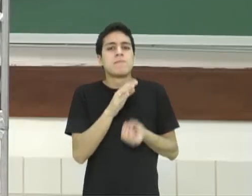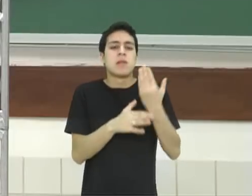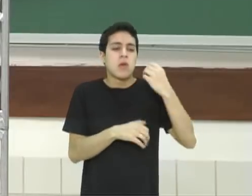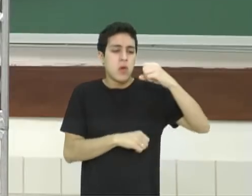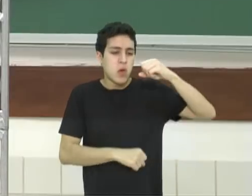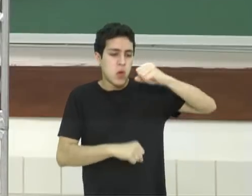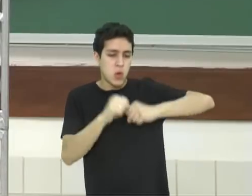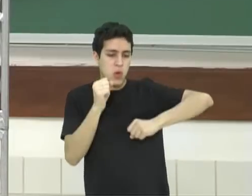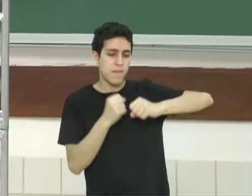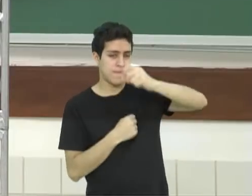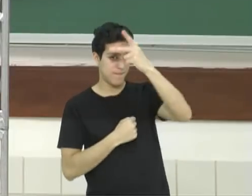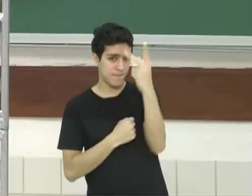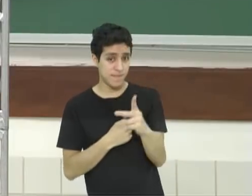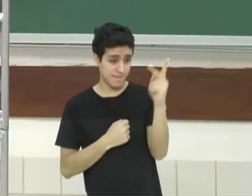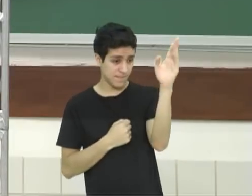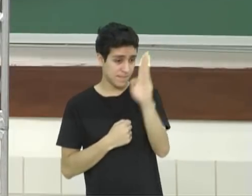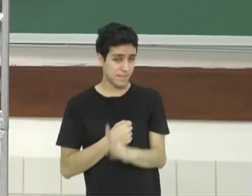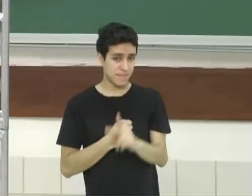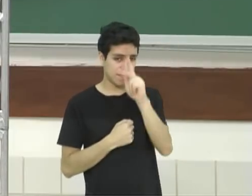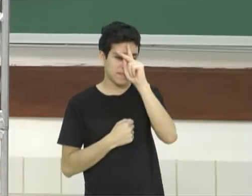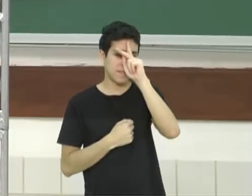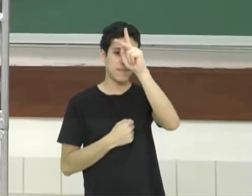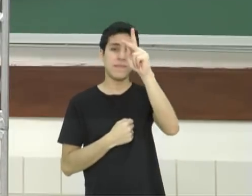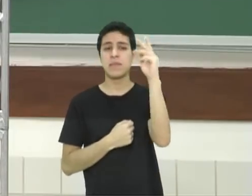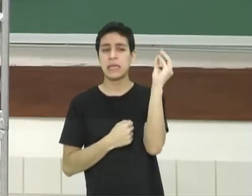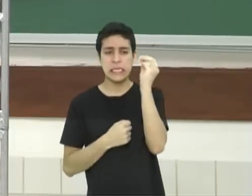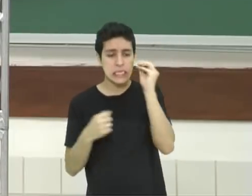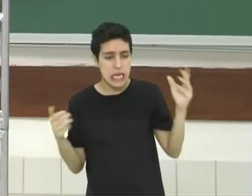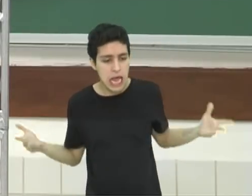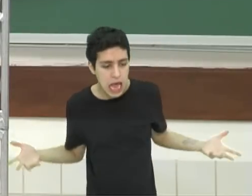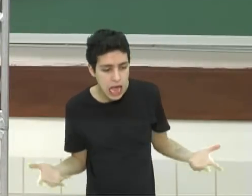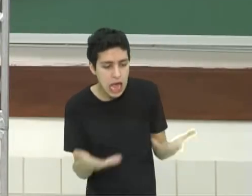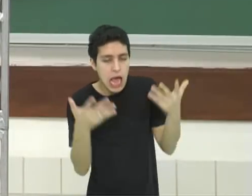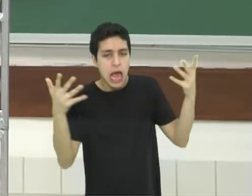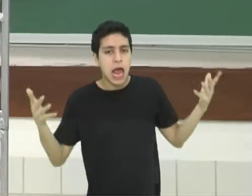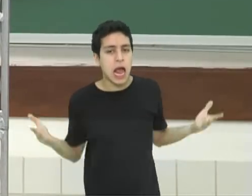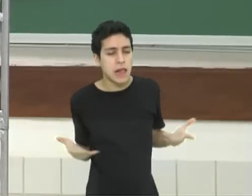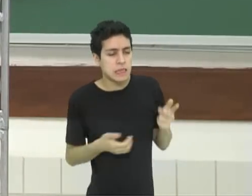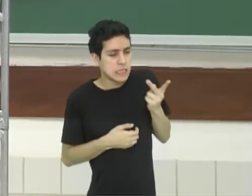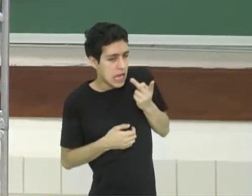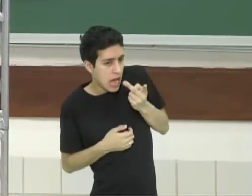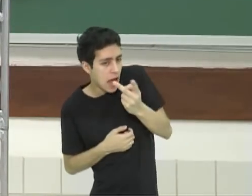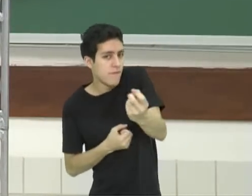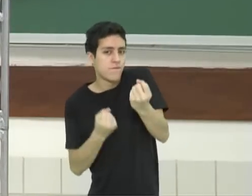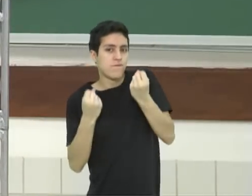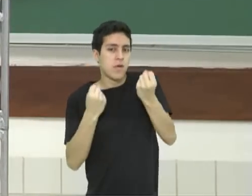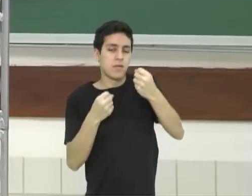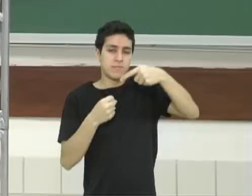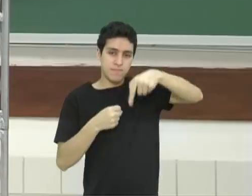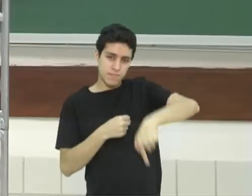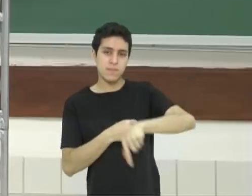indústria brasileira mesmo, forte, né? Para fomentar, enriquecer e fortalecer o Mercosul.